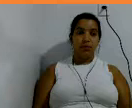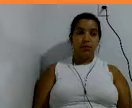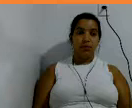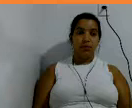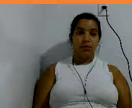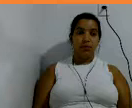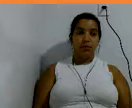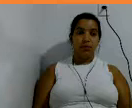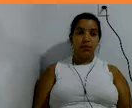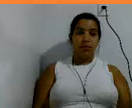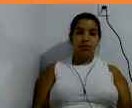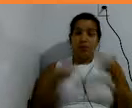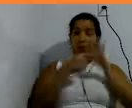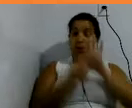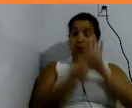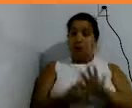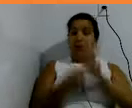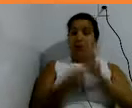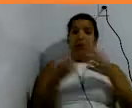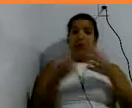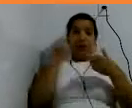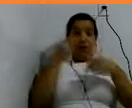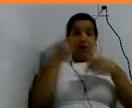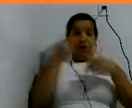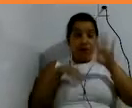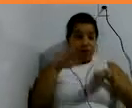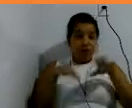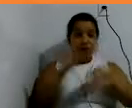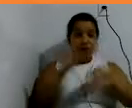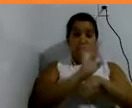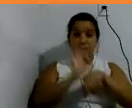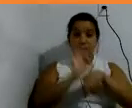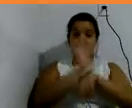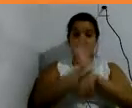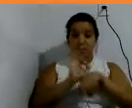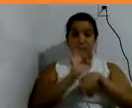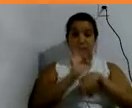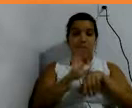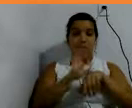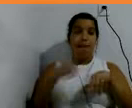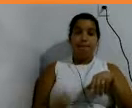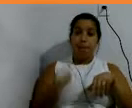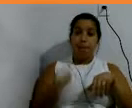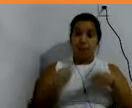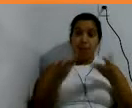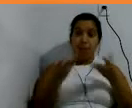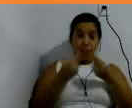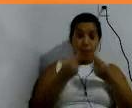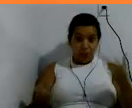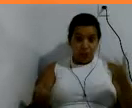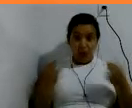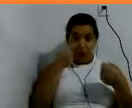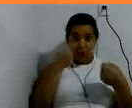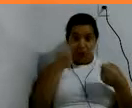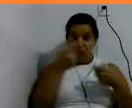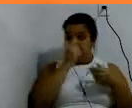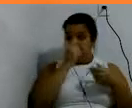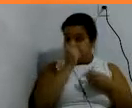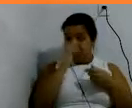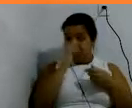na pontinha. Às vezes, a gente vê uma célula abarrotada. Então, isso aqui a gente já é